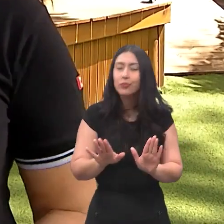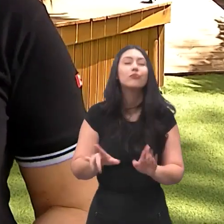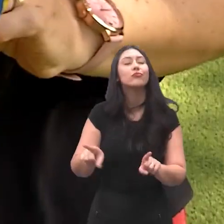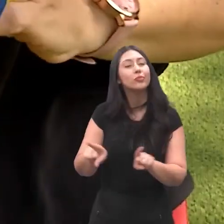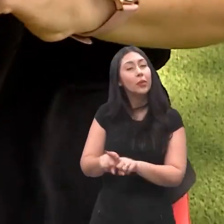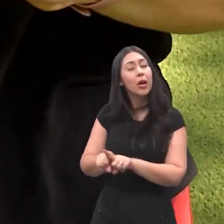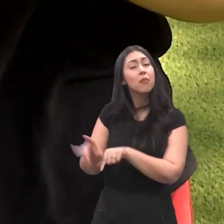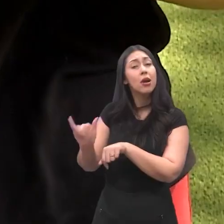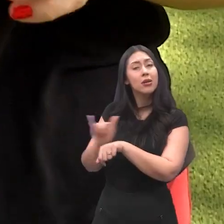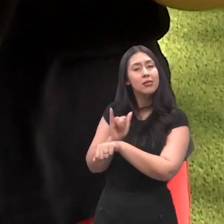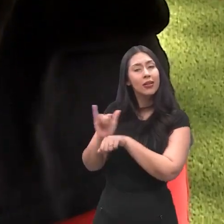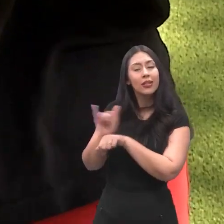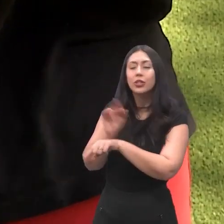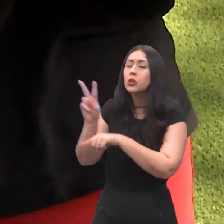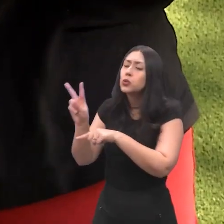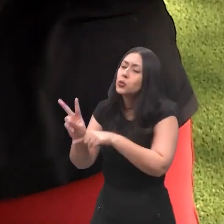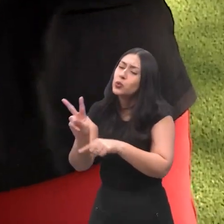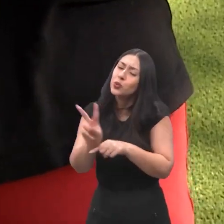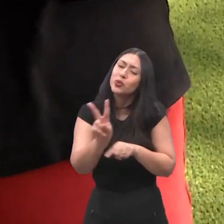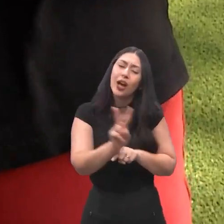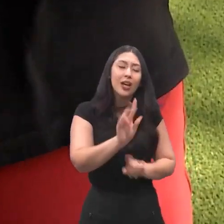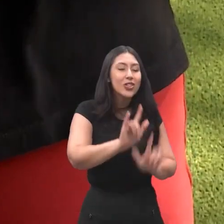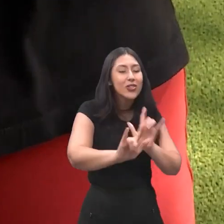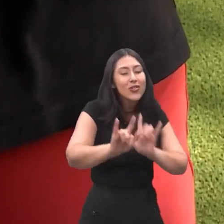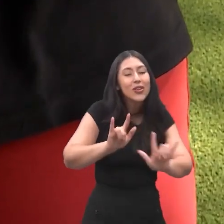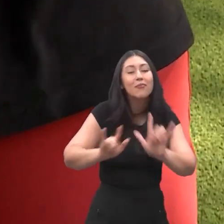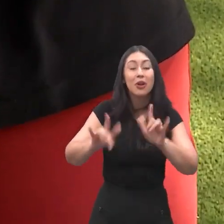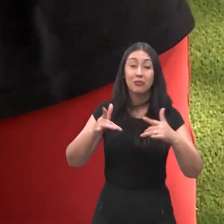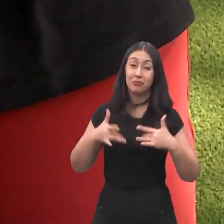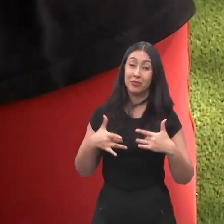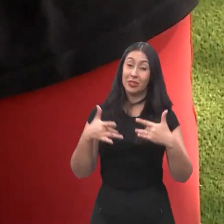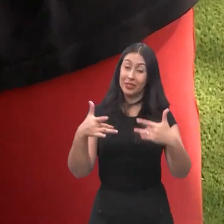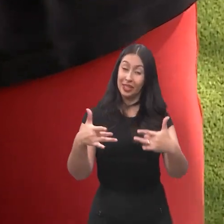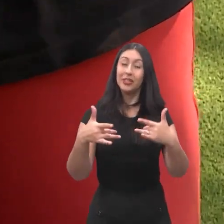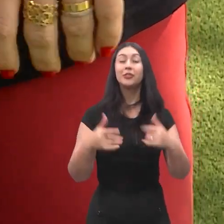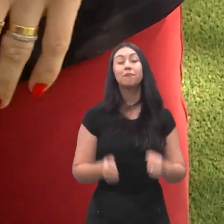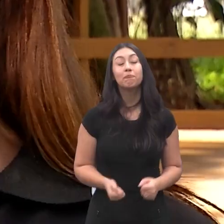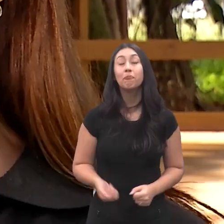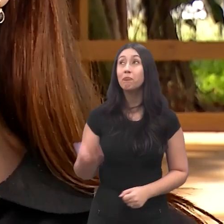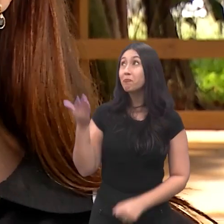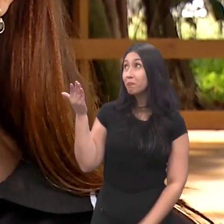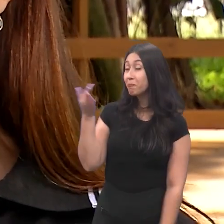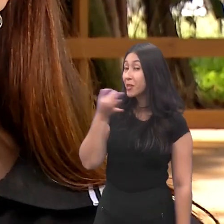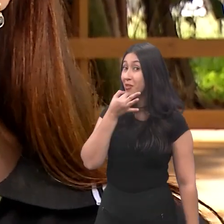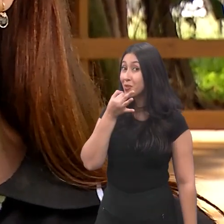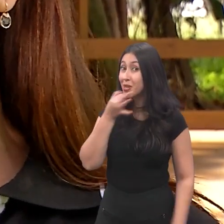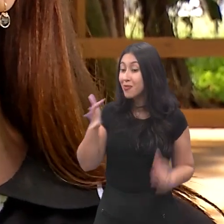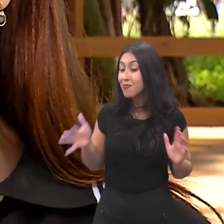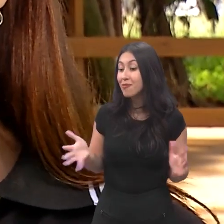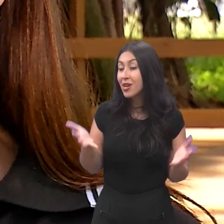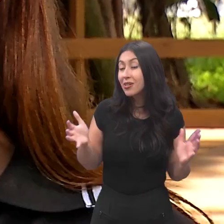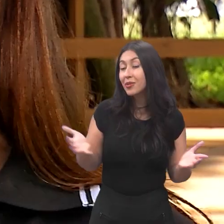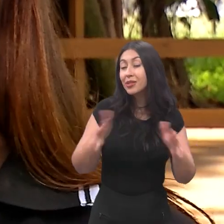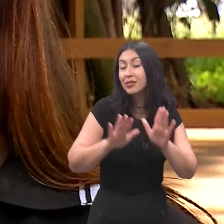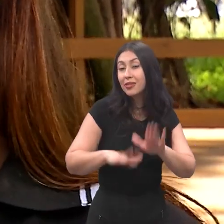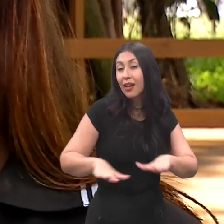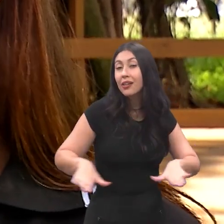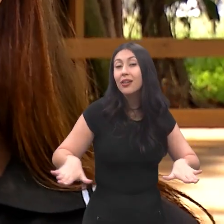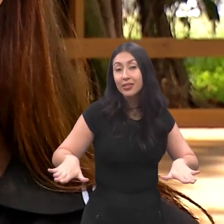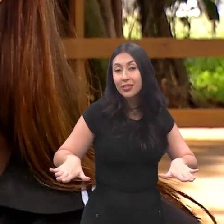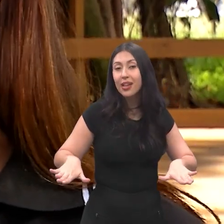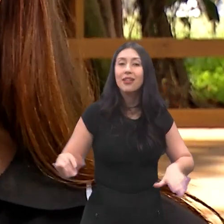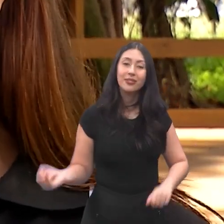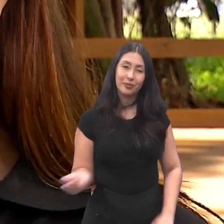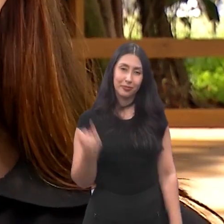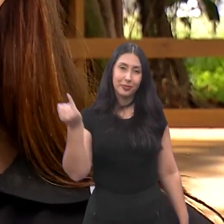gastronômico, mas uma maneira de cuidado, amor e solidariedade ao próximo. Para ela, incentivar esse espírito nas